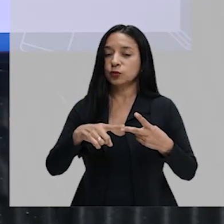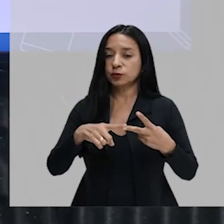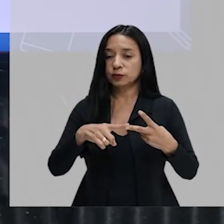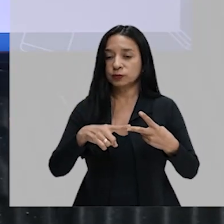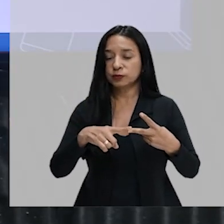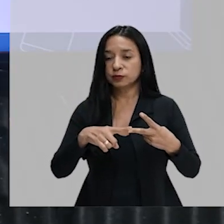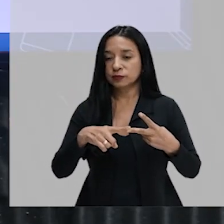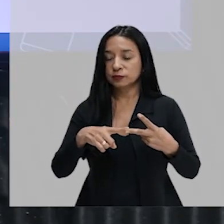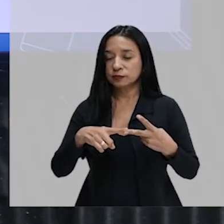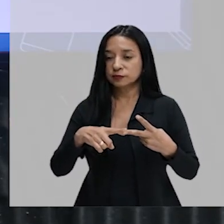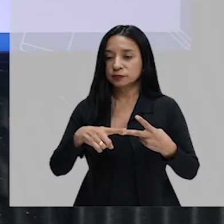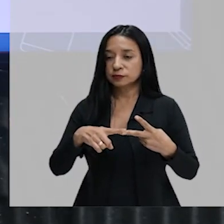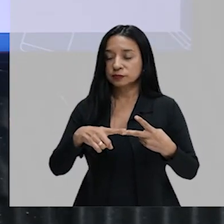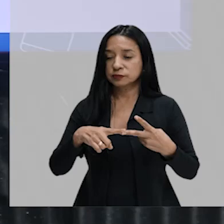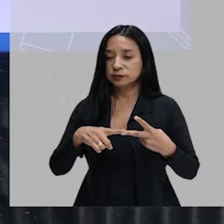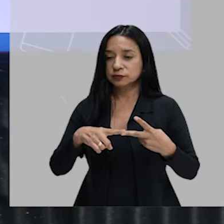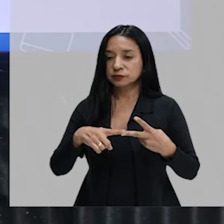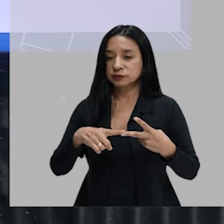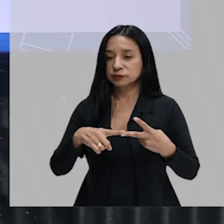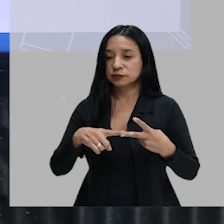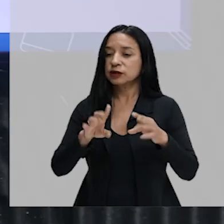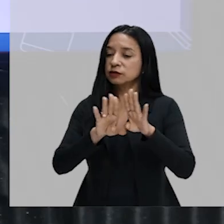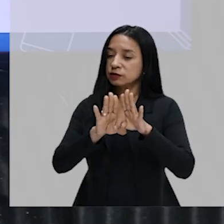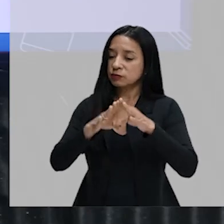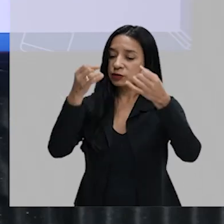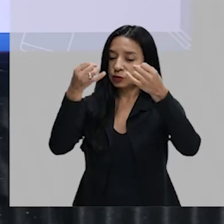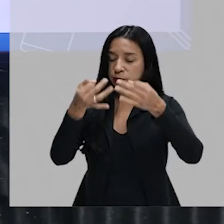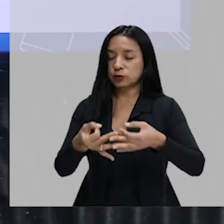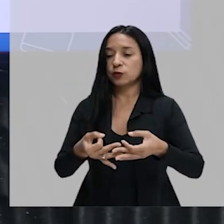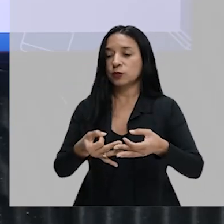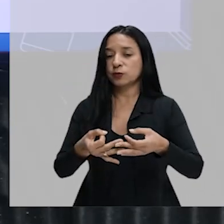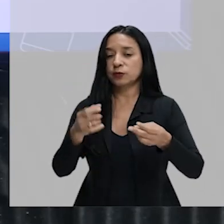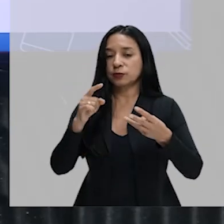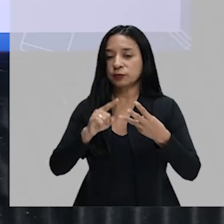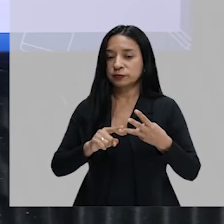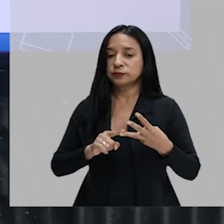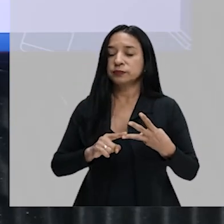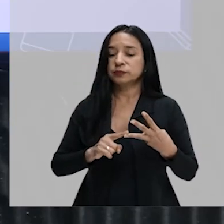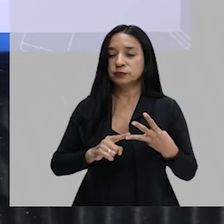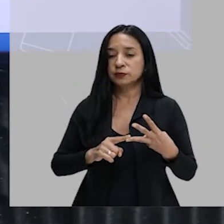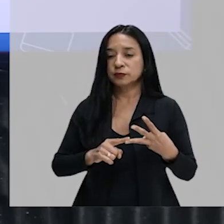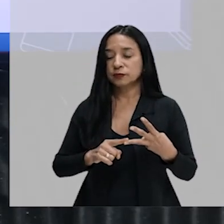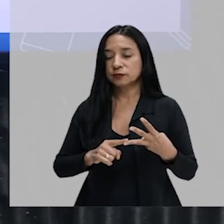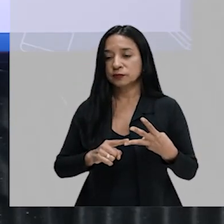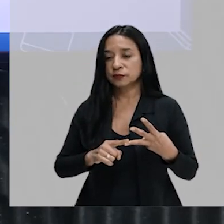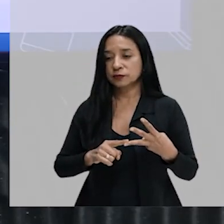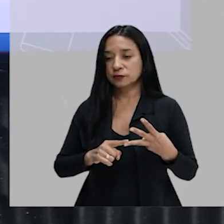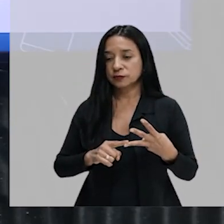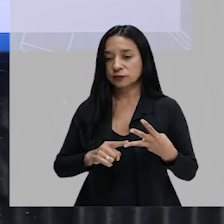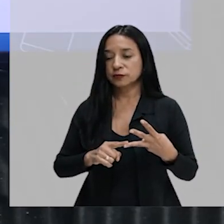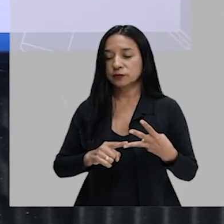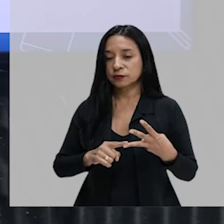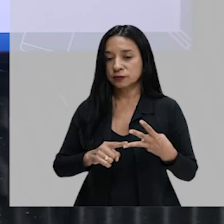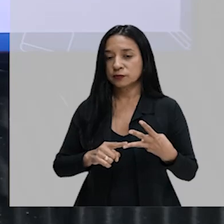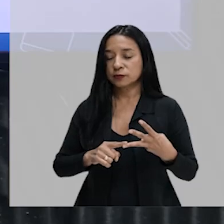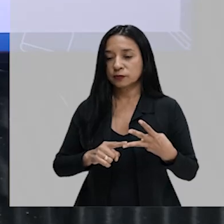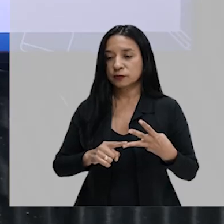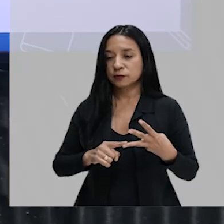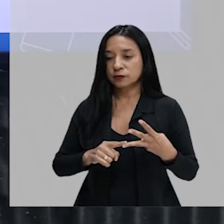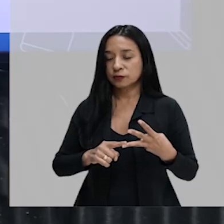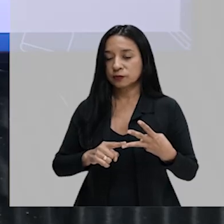biodança, ocorre a capacidade de se alcançar um relaxamento total do corpo, aliviando estresse